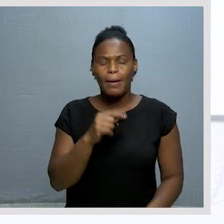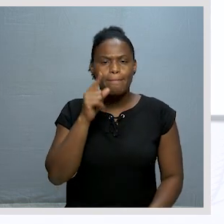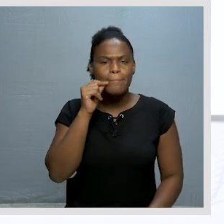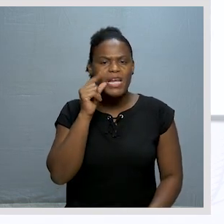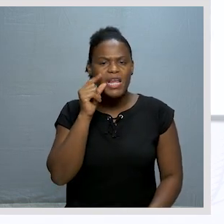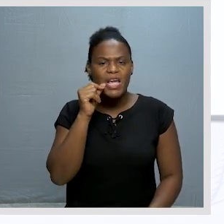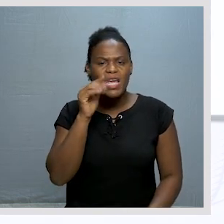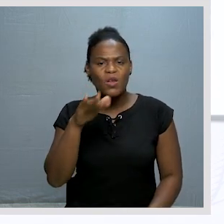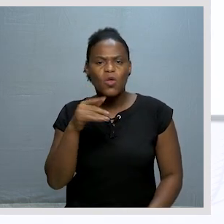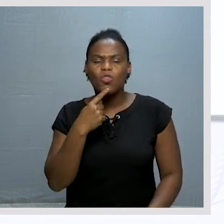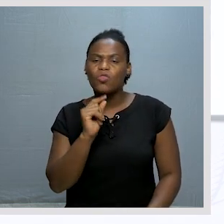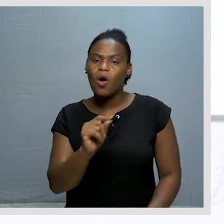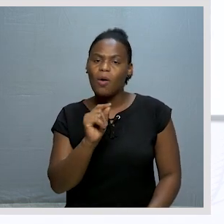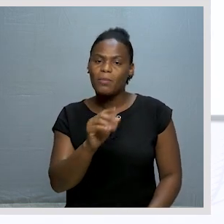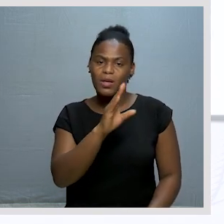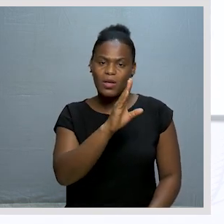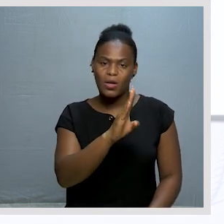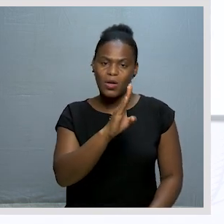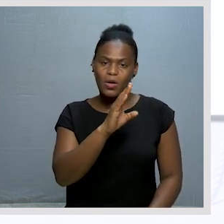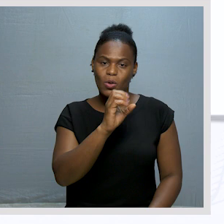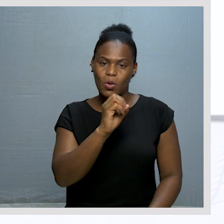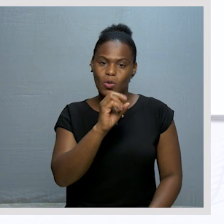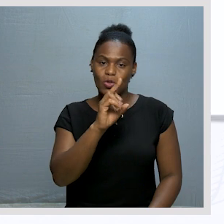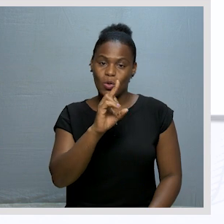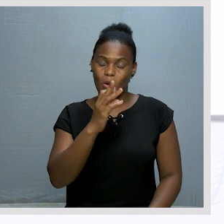é Jordani,